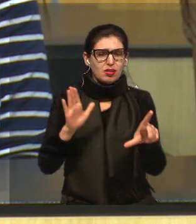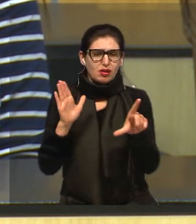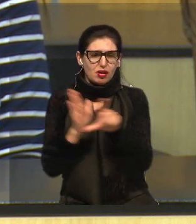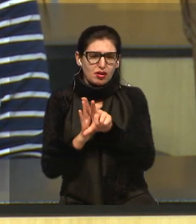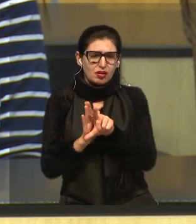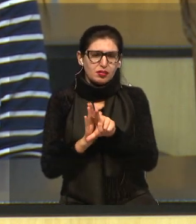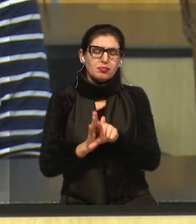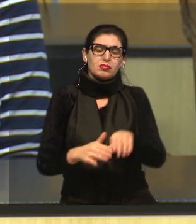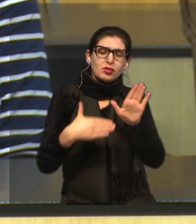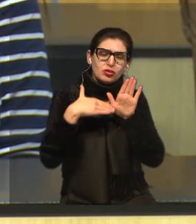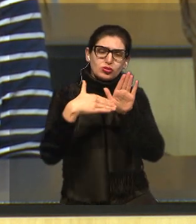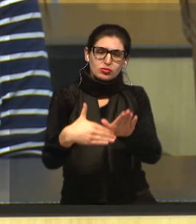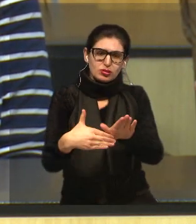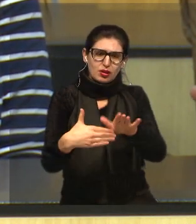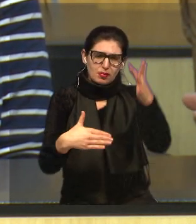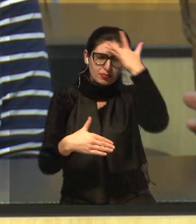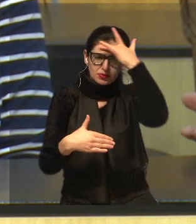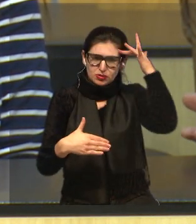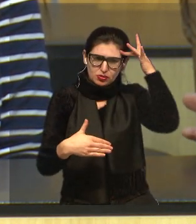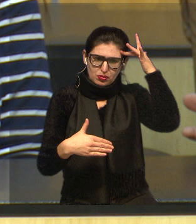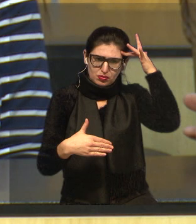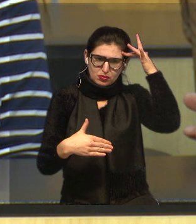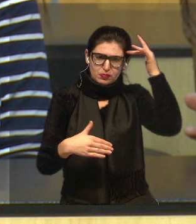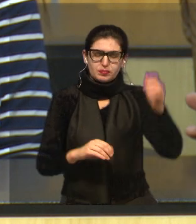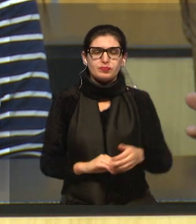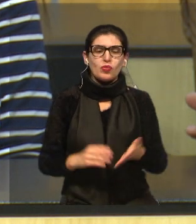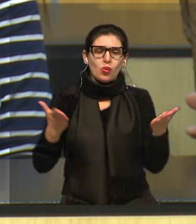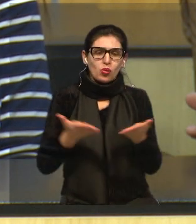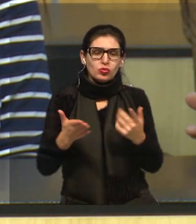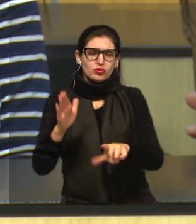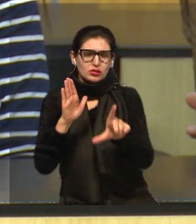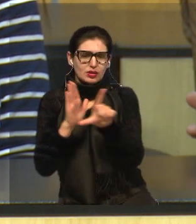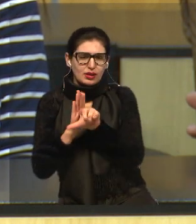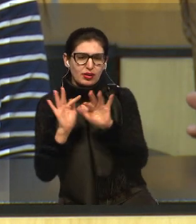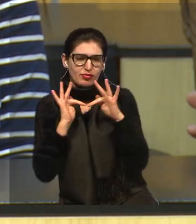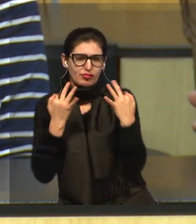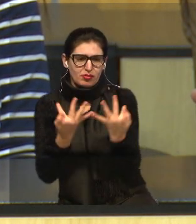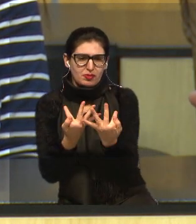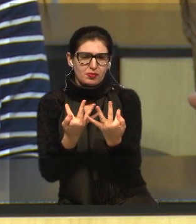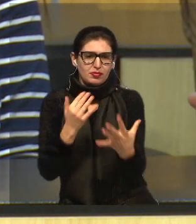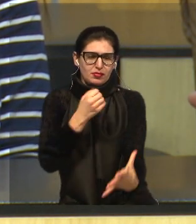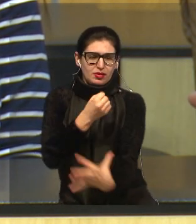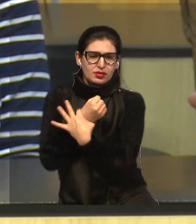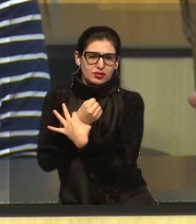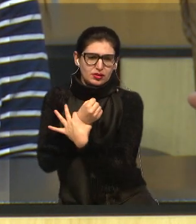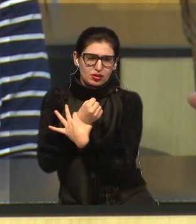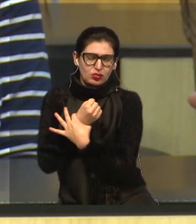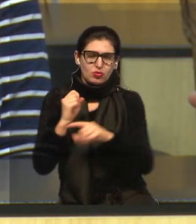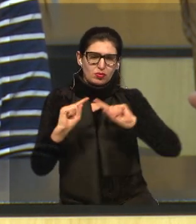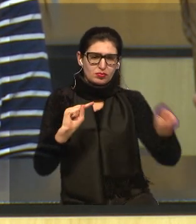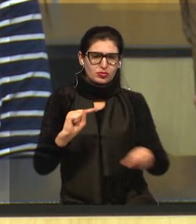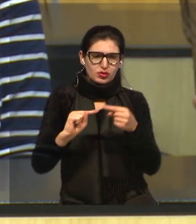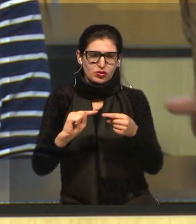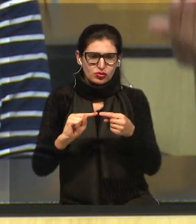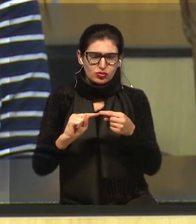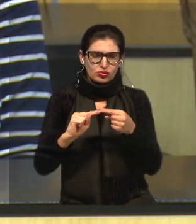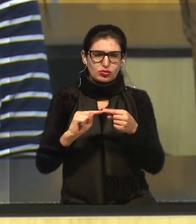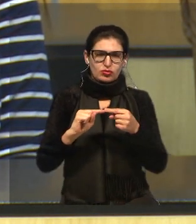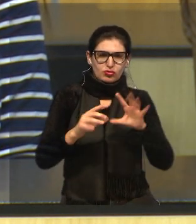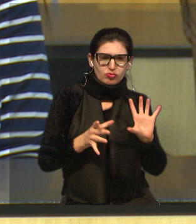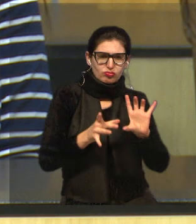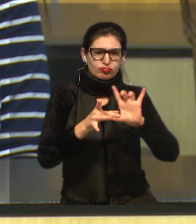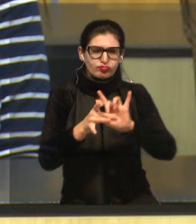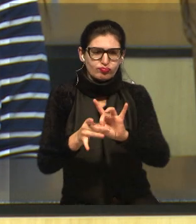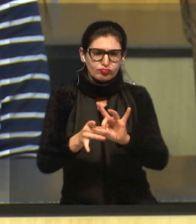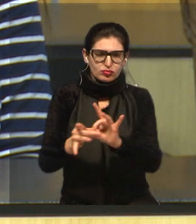nossos munícipes, e assim como nós temos a recente lei Família Segura, que vem para acrescentar, para agregar, já dentro de